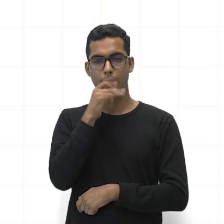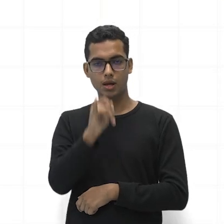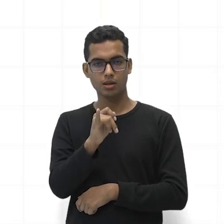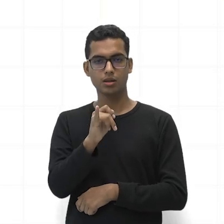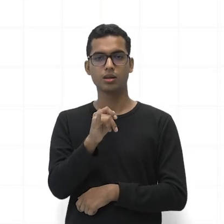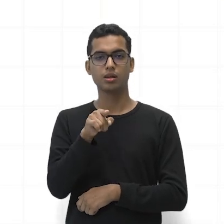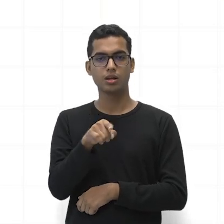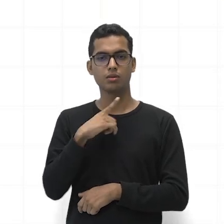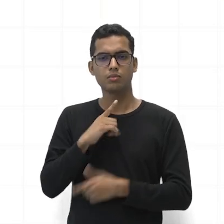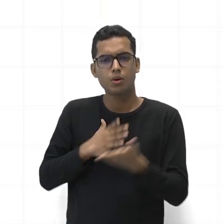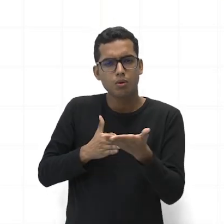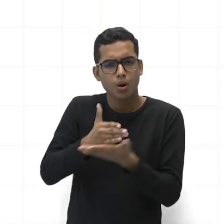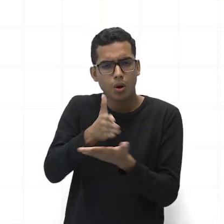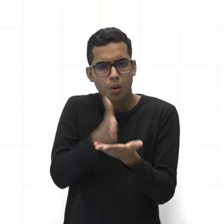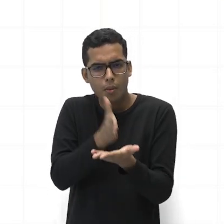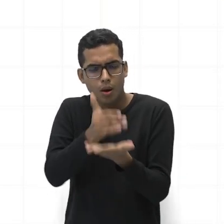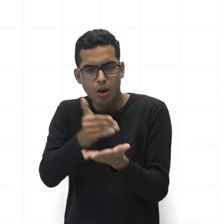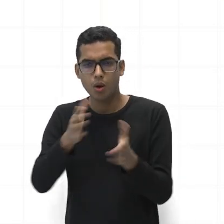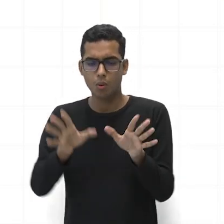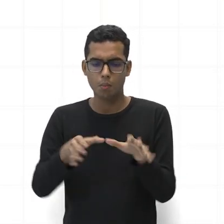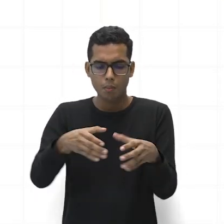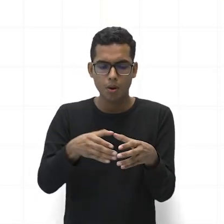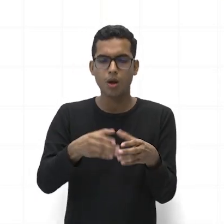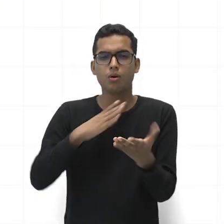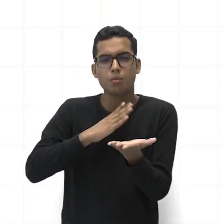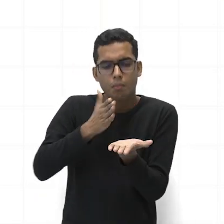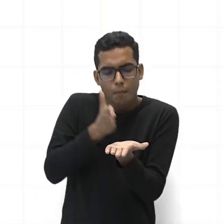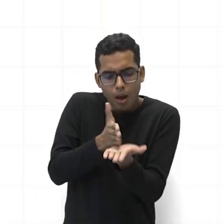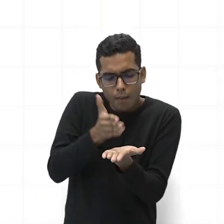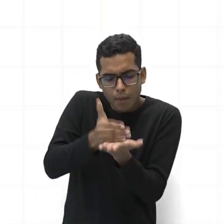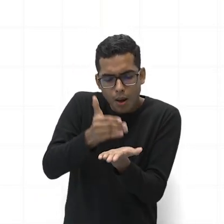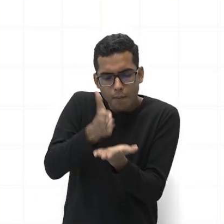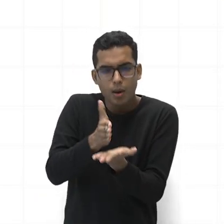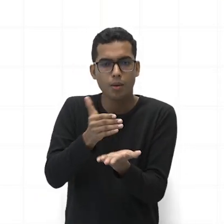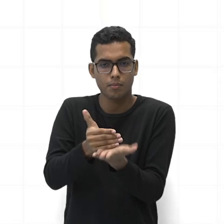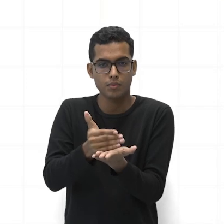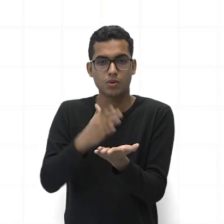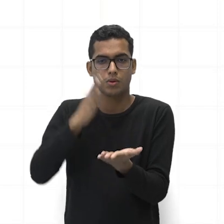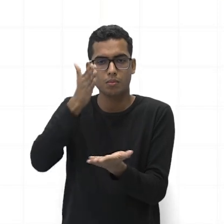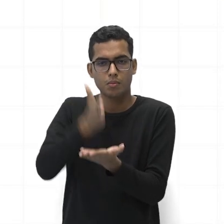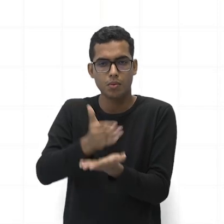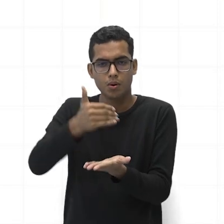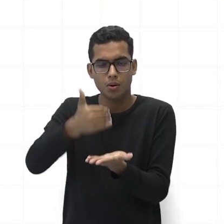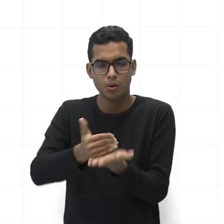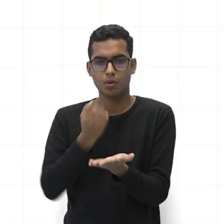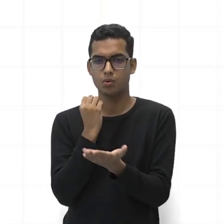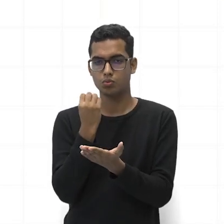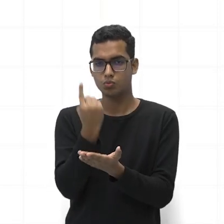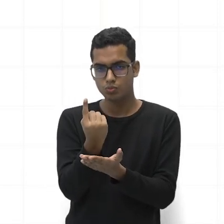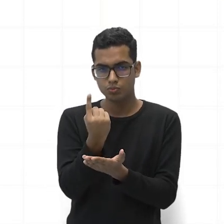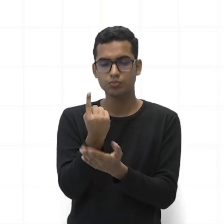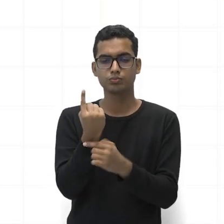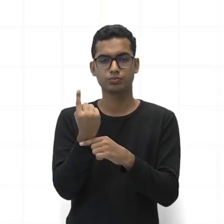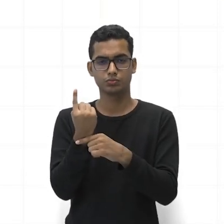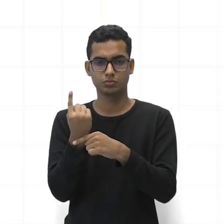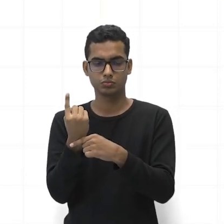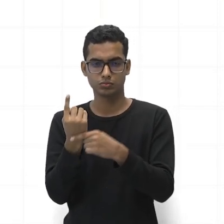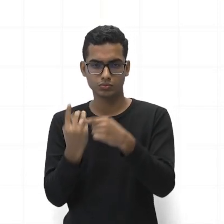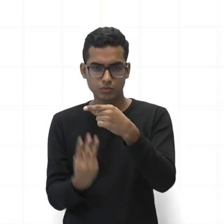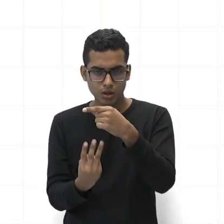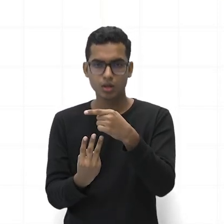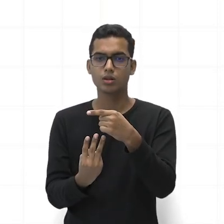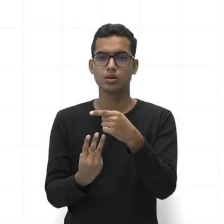palavras-chave, porque dividir, né, exatamente, nos vai ter a ideia de dividir em partes iguais, tá bom? Divisão é isso, tá